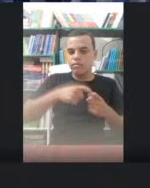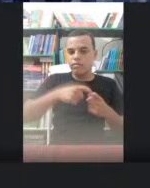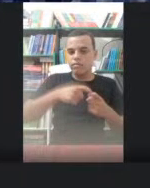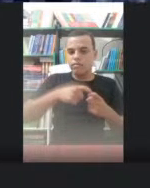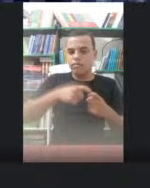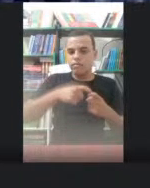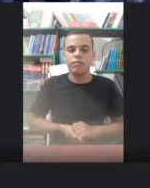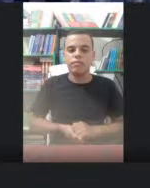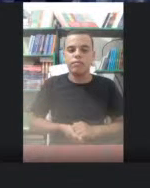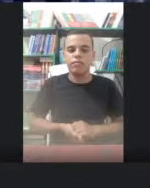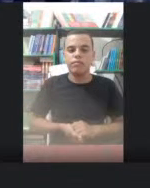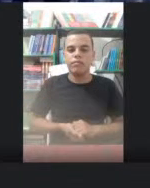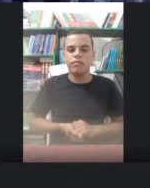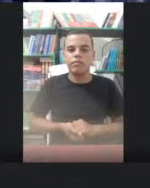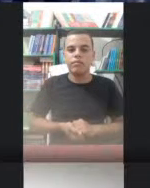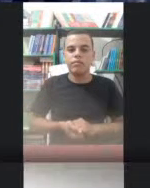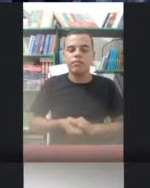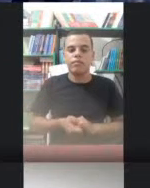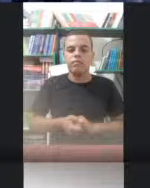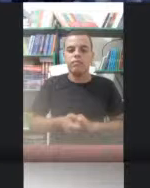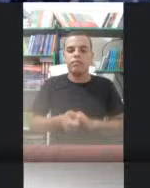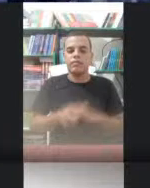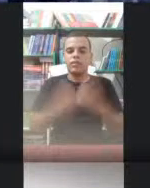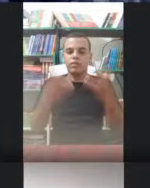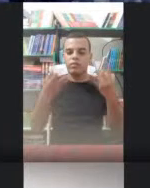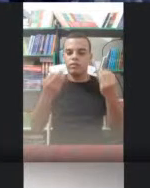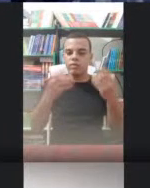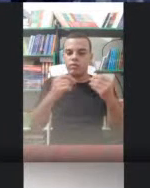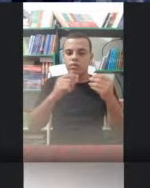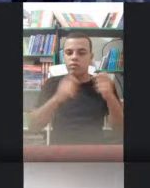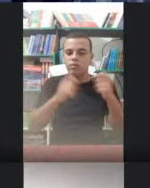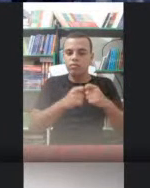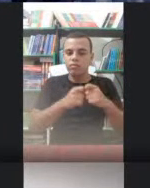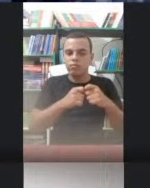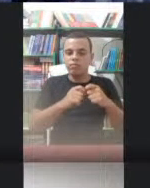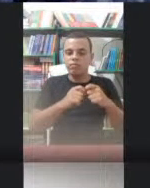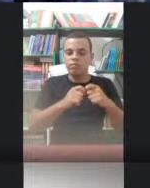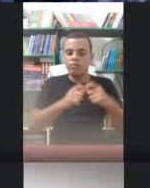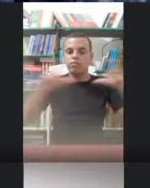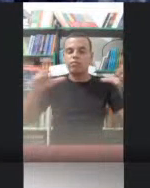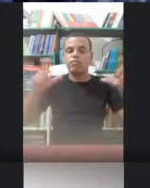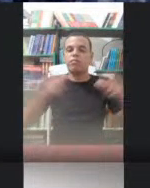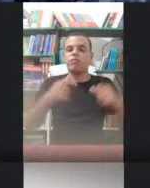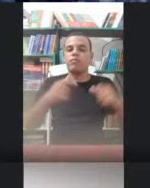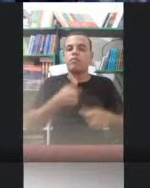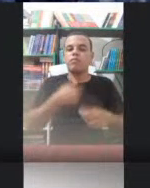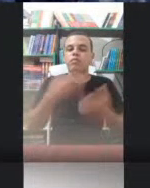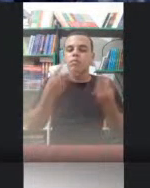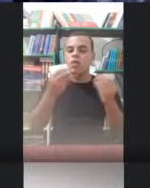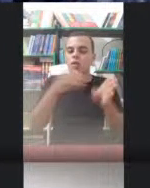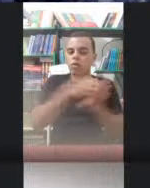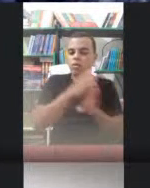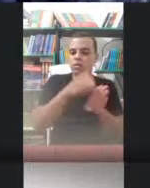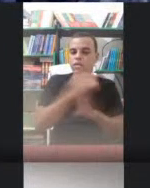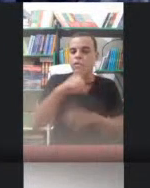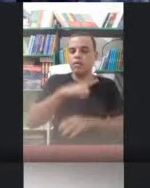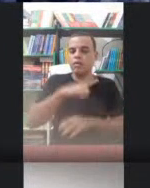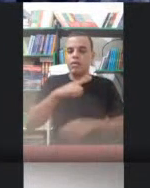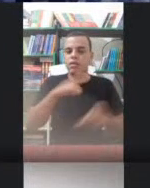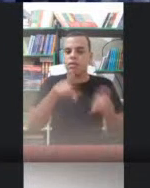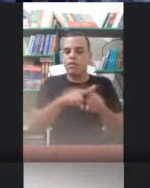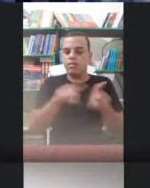um êxito muito grande no processo de educação permanente, então, muitos dos conselhos de categoria vêm chamando seus profissionais